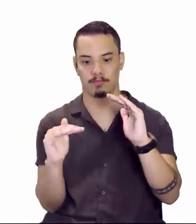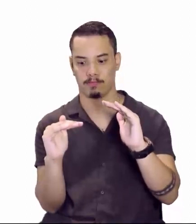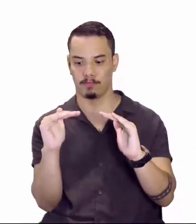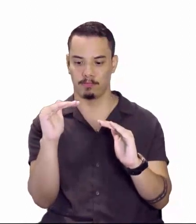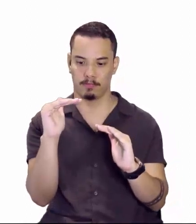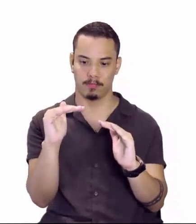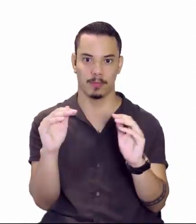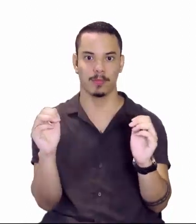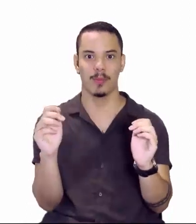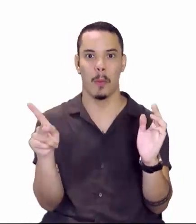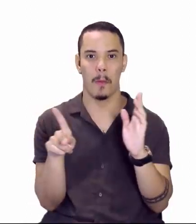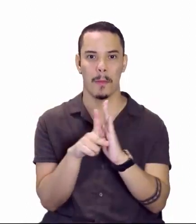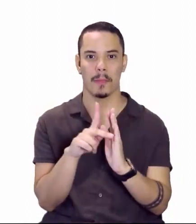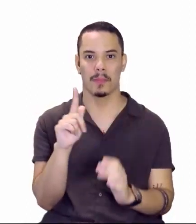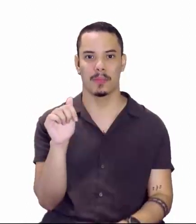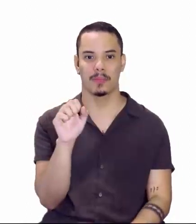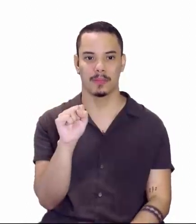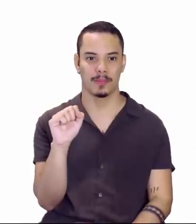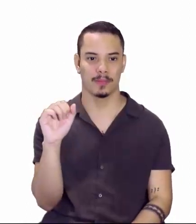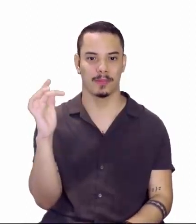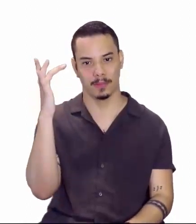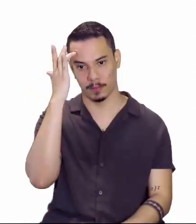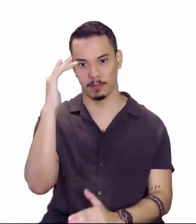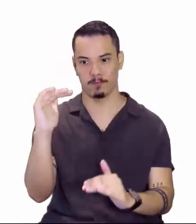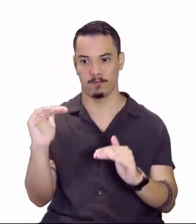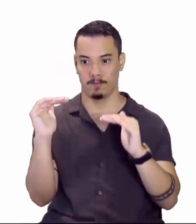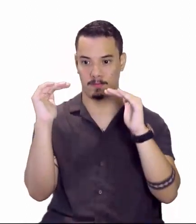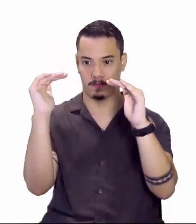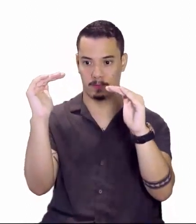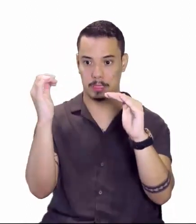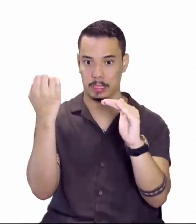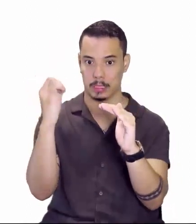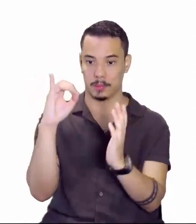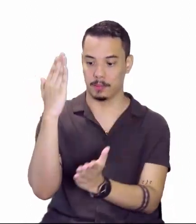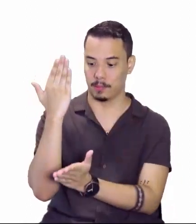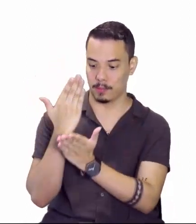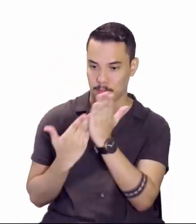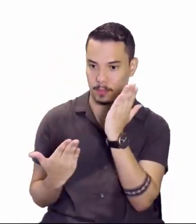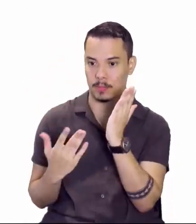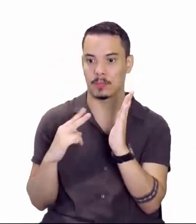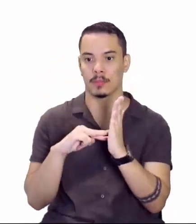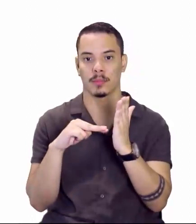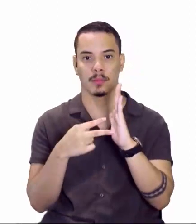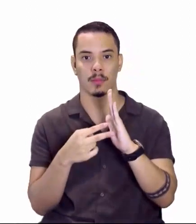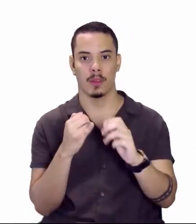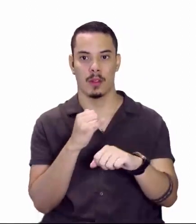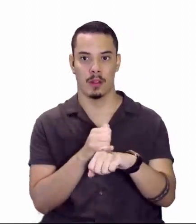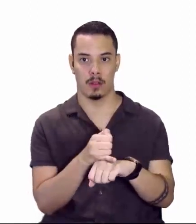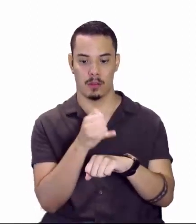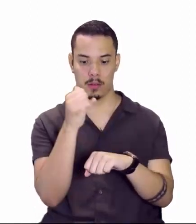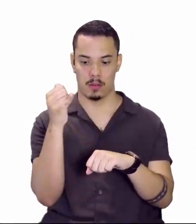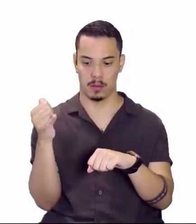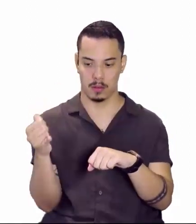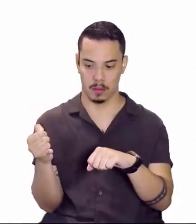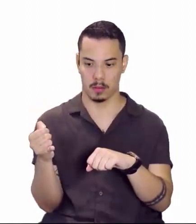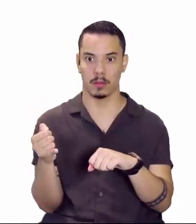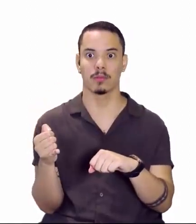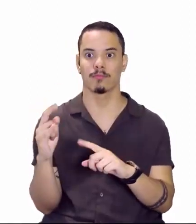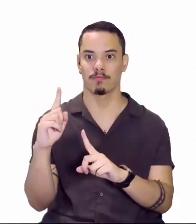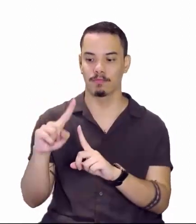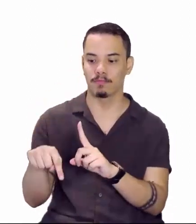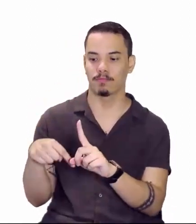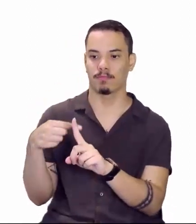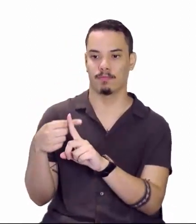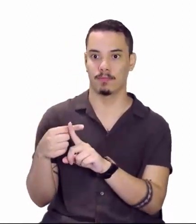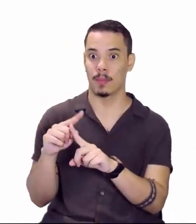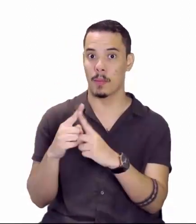dos gases nobres. E quando ele perde elétrons, ele se torna um cátion, ele fica positivo, mas